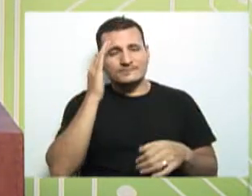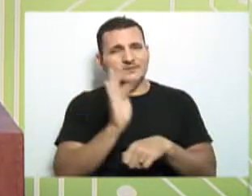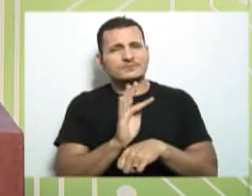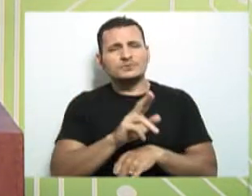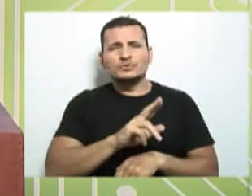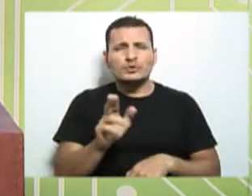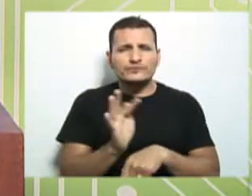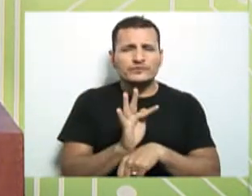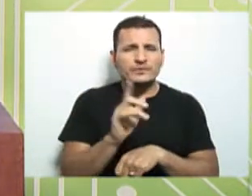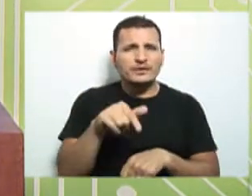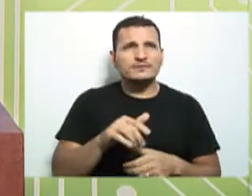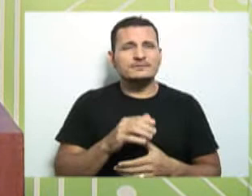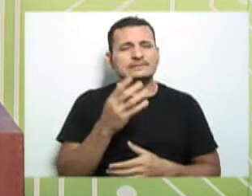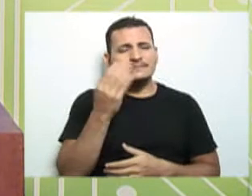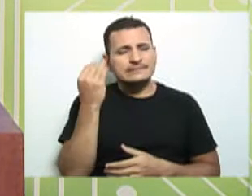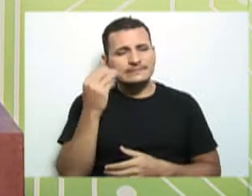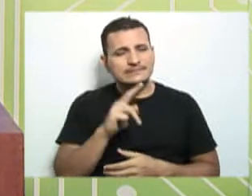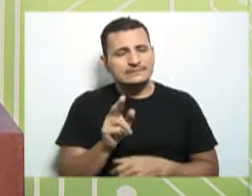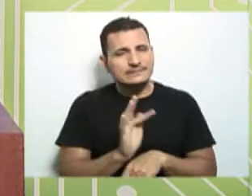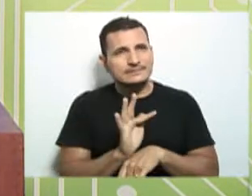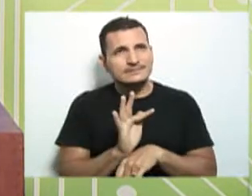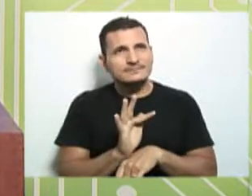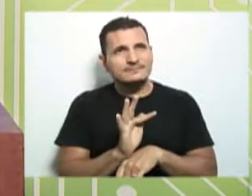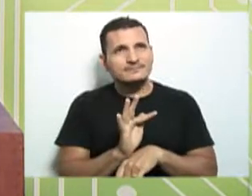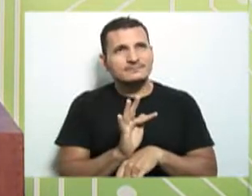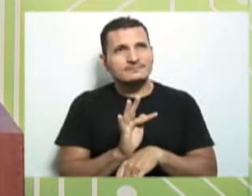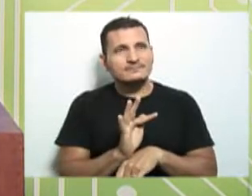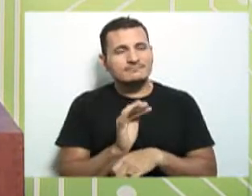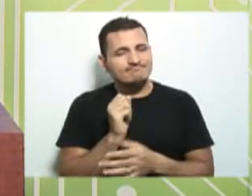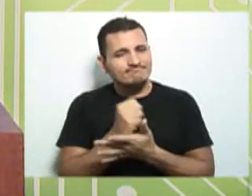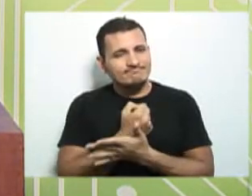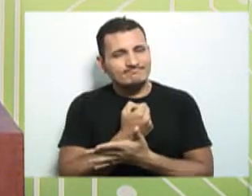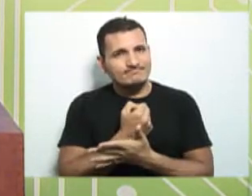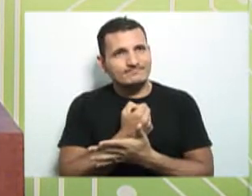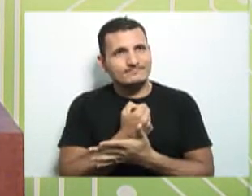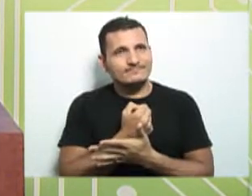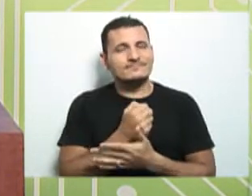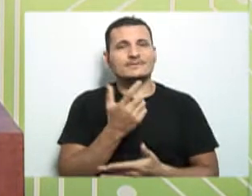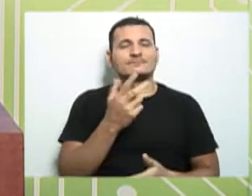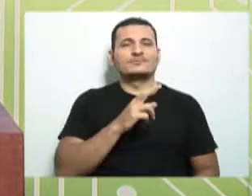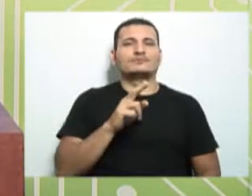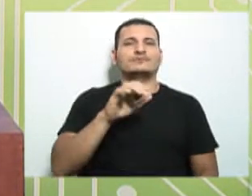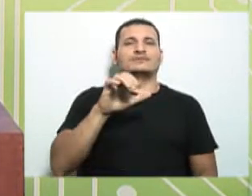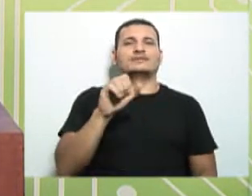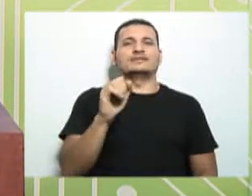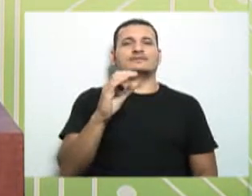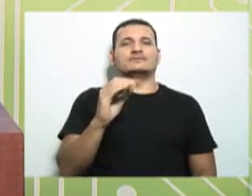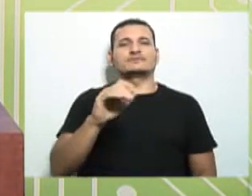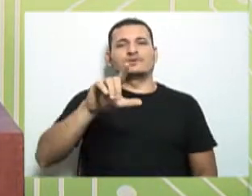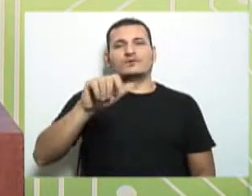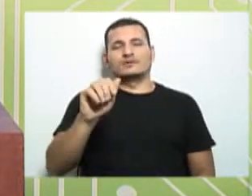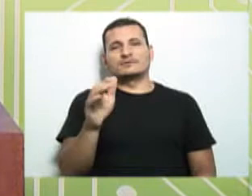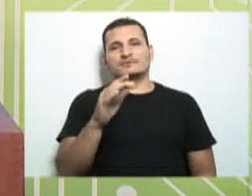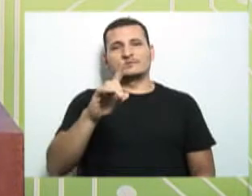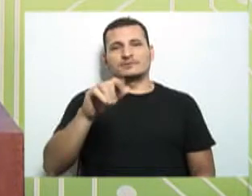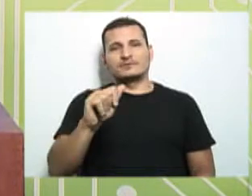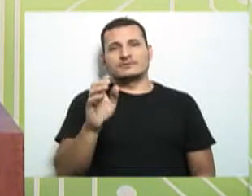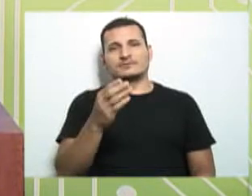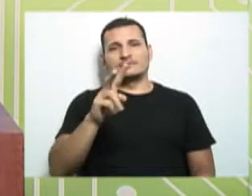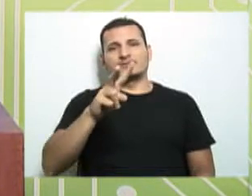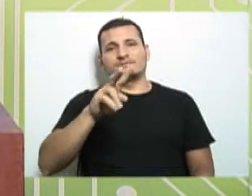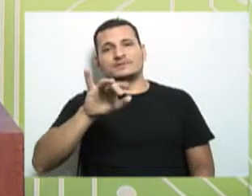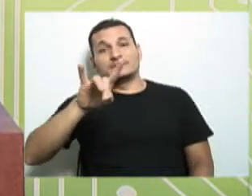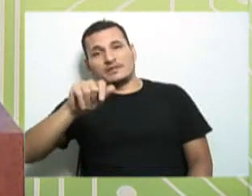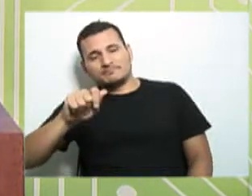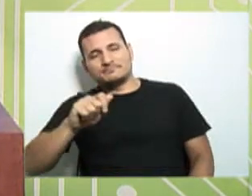é... esqueci o nome do filme agora. Puxa vida, né? Escola da Vida. Escola da Vida, lembrei, Escola